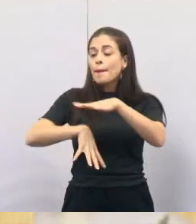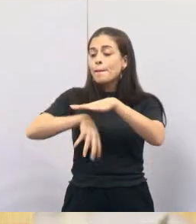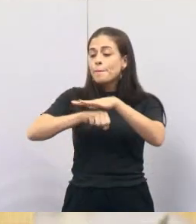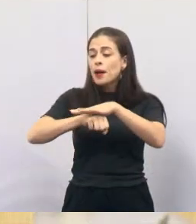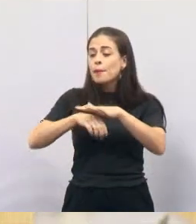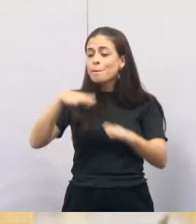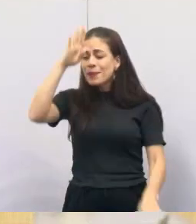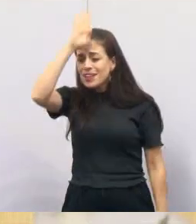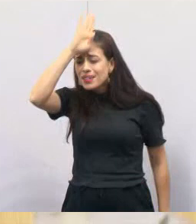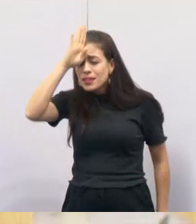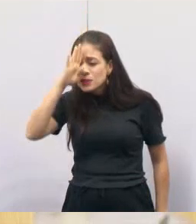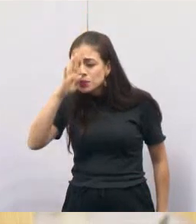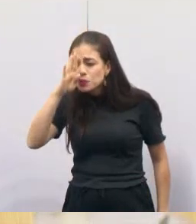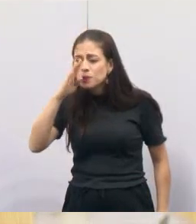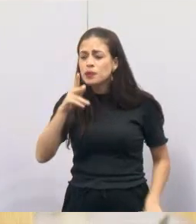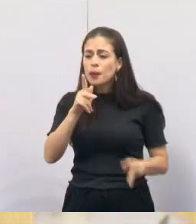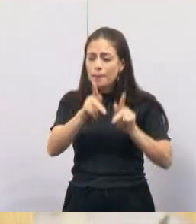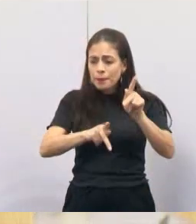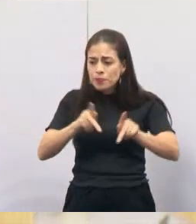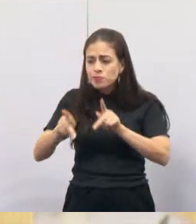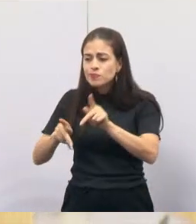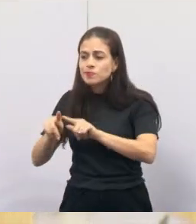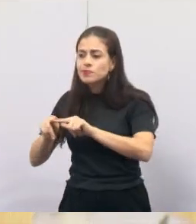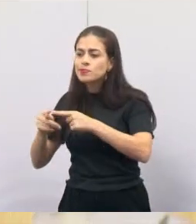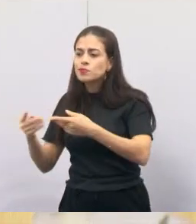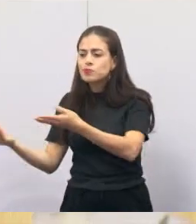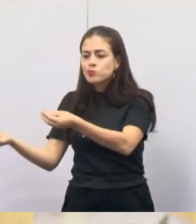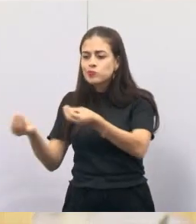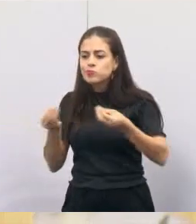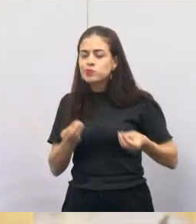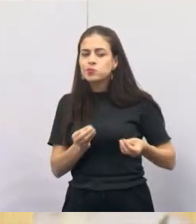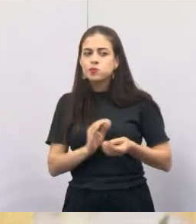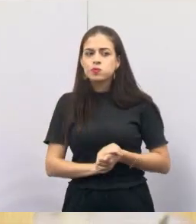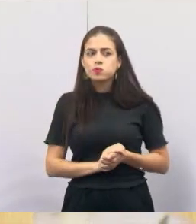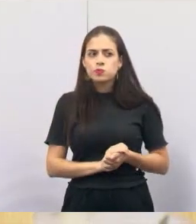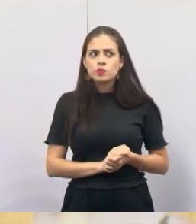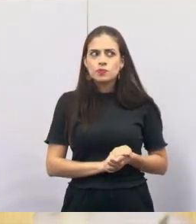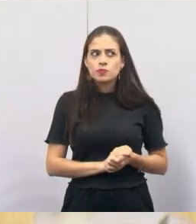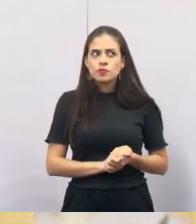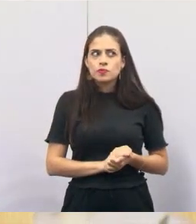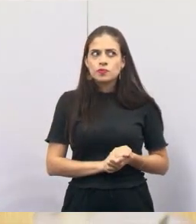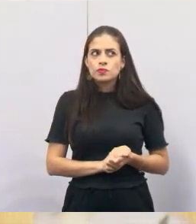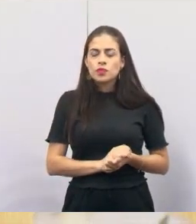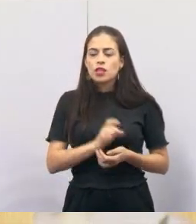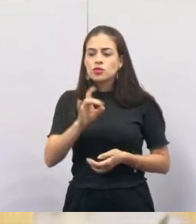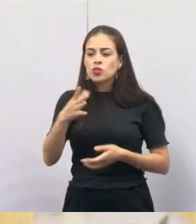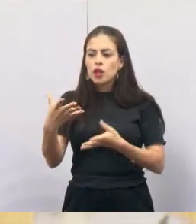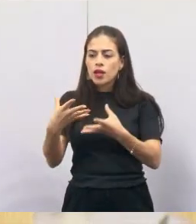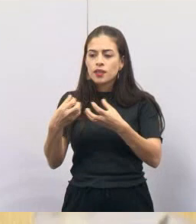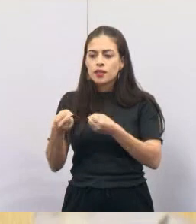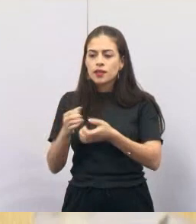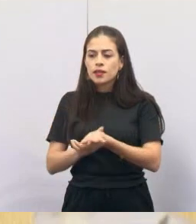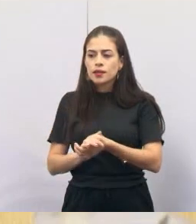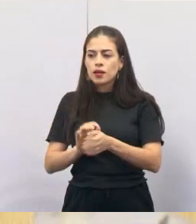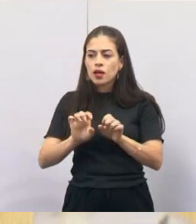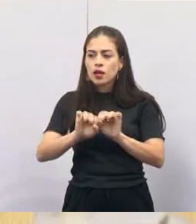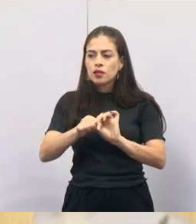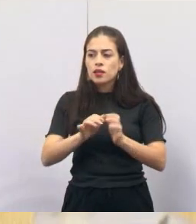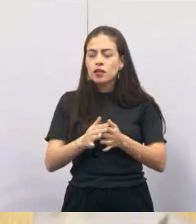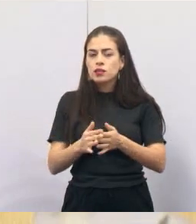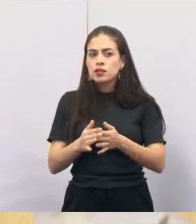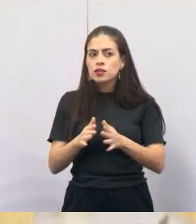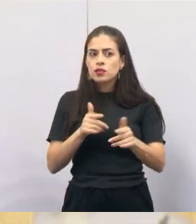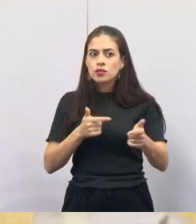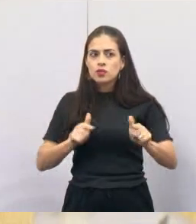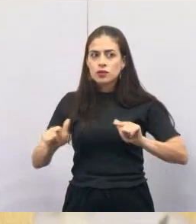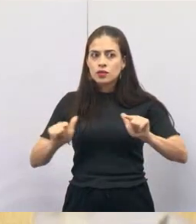o público em geral, abrange exclusivamente infrações geradas pelos órgãos que aderirem ao sistema mediante a contratação do